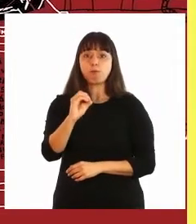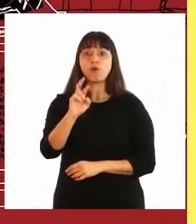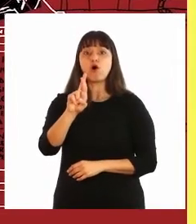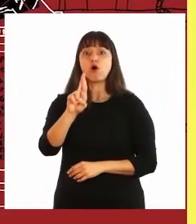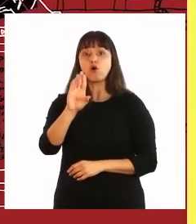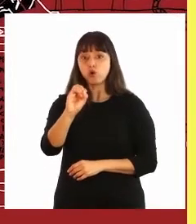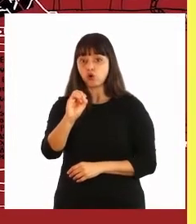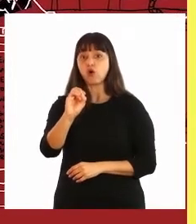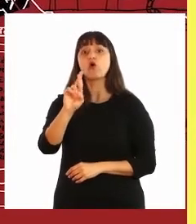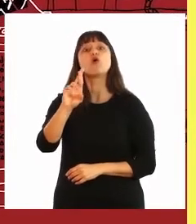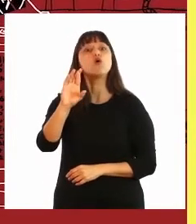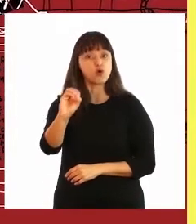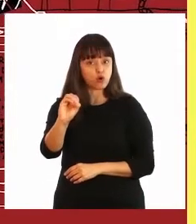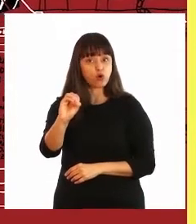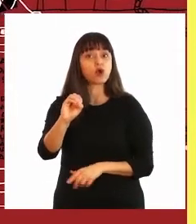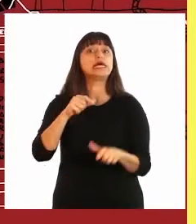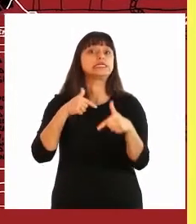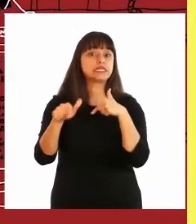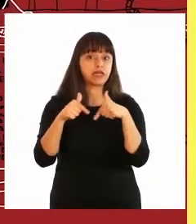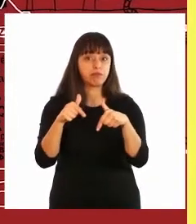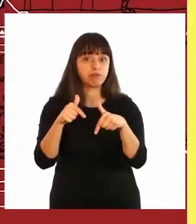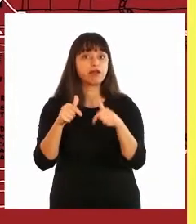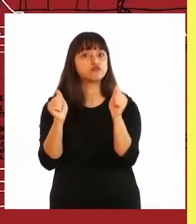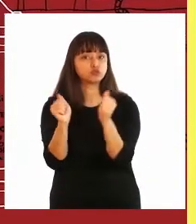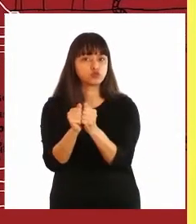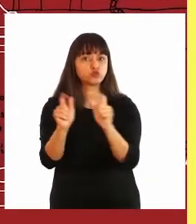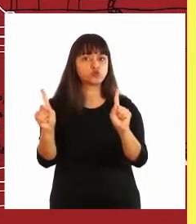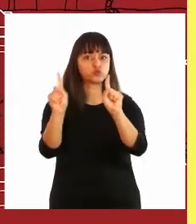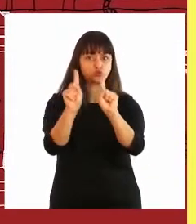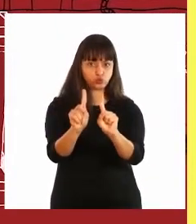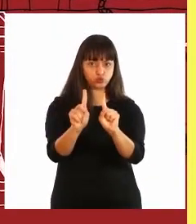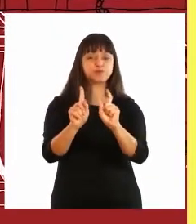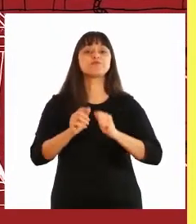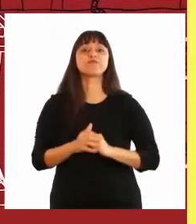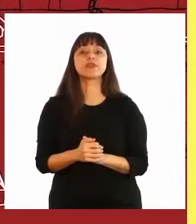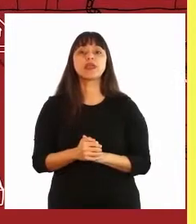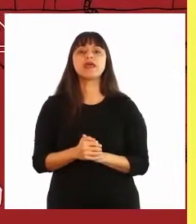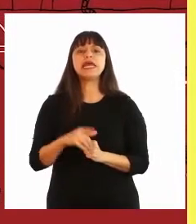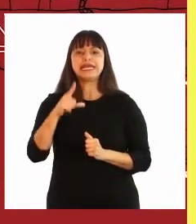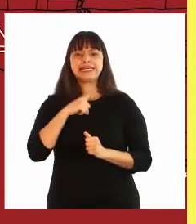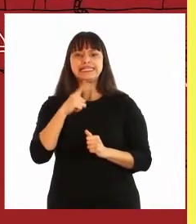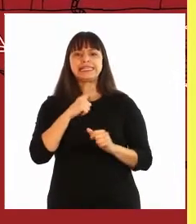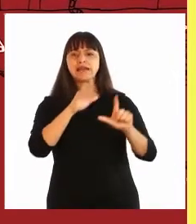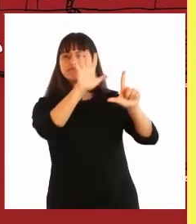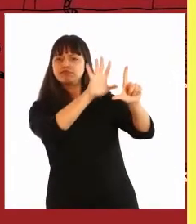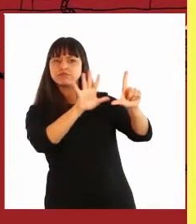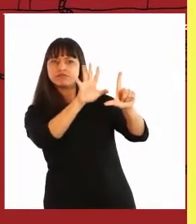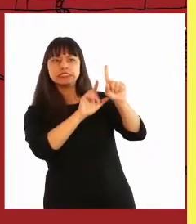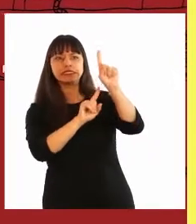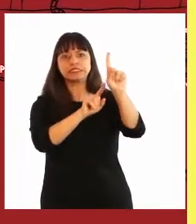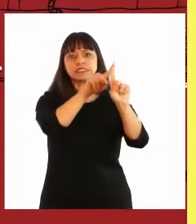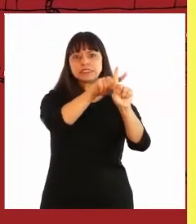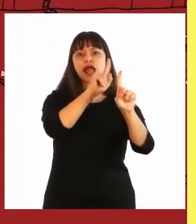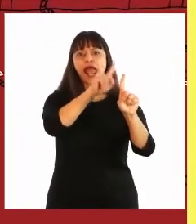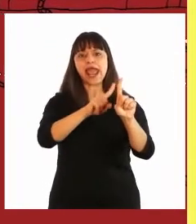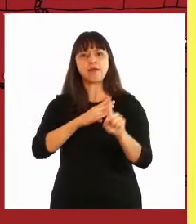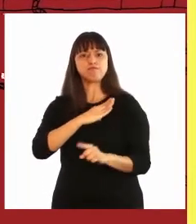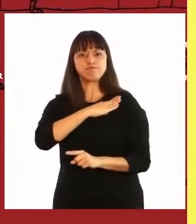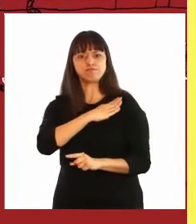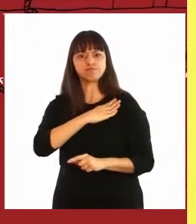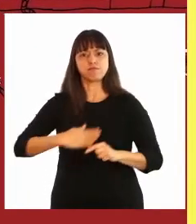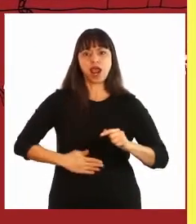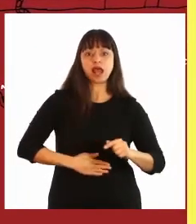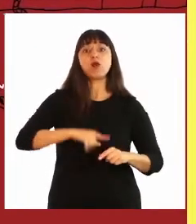Bororo, e um índio, né, com essa roupa militarizada, né, a serviço do Marechal